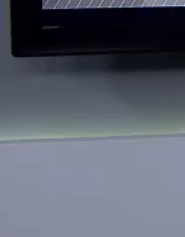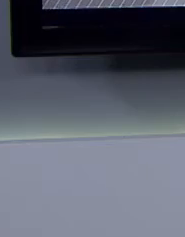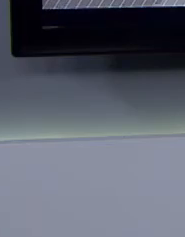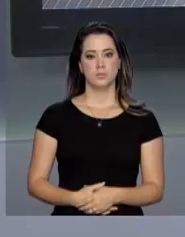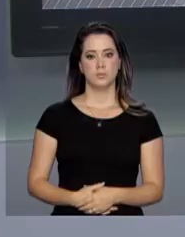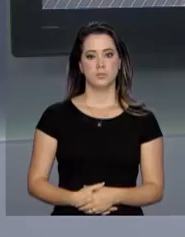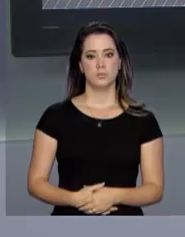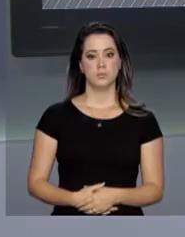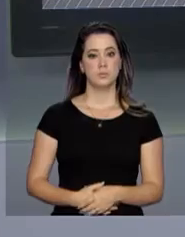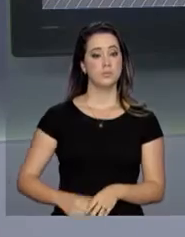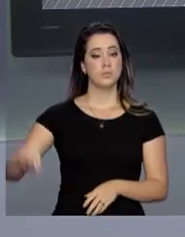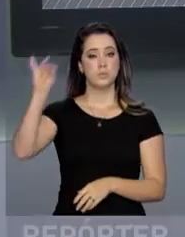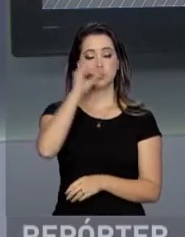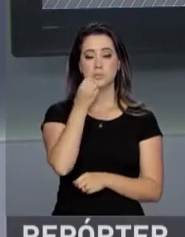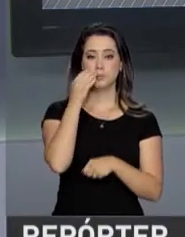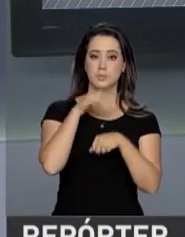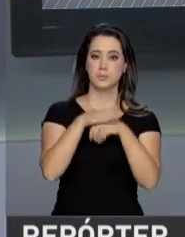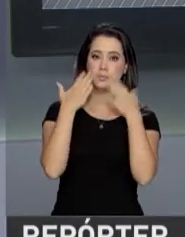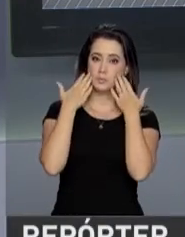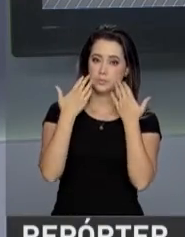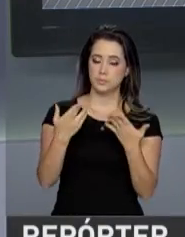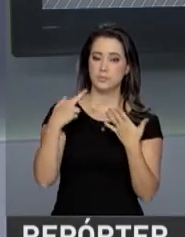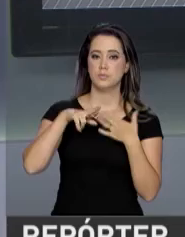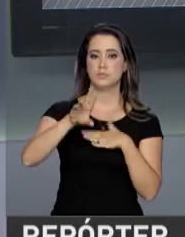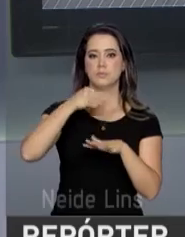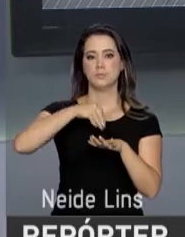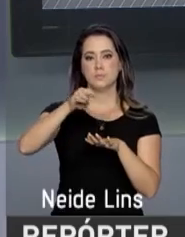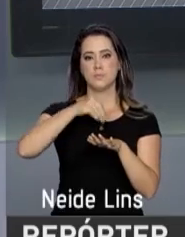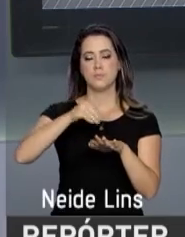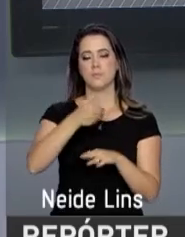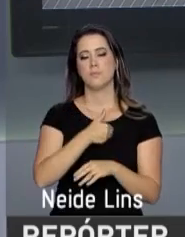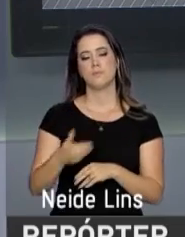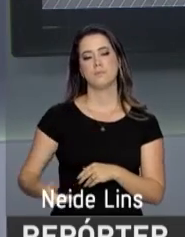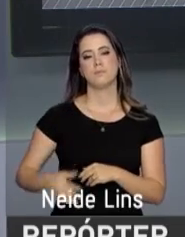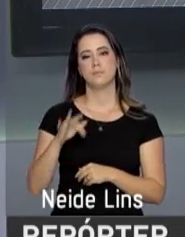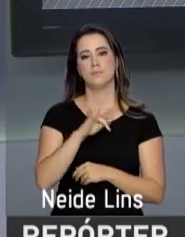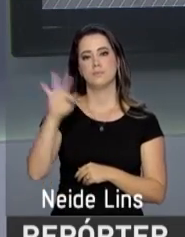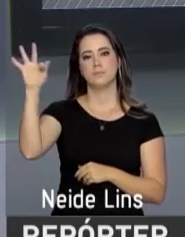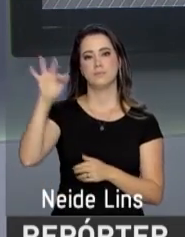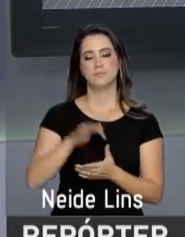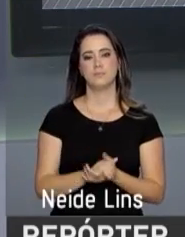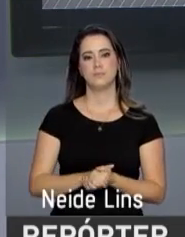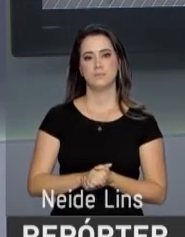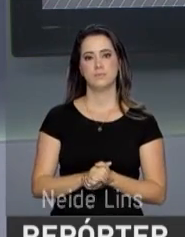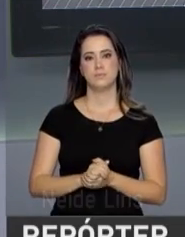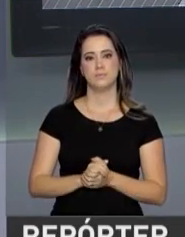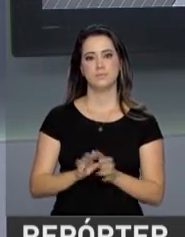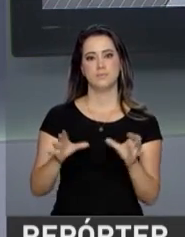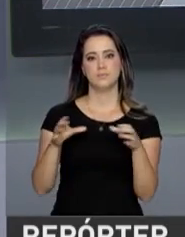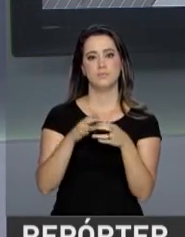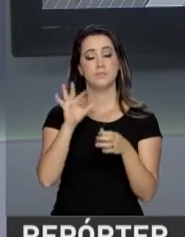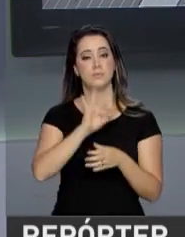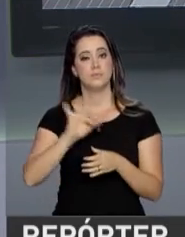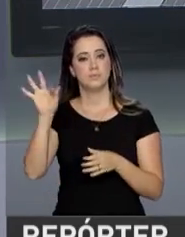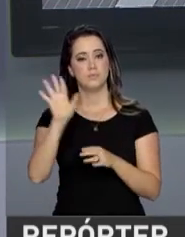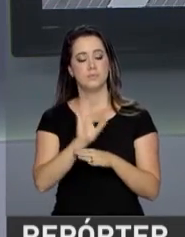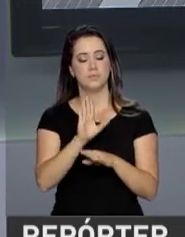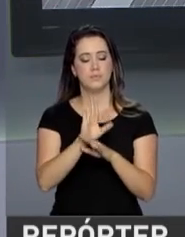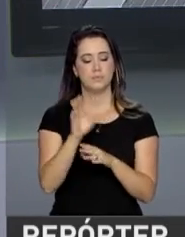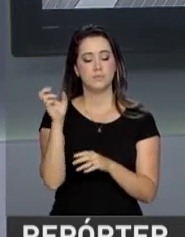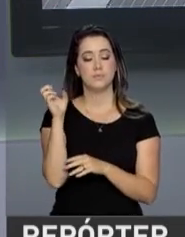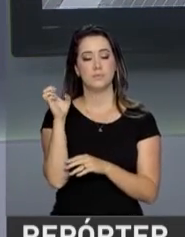olá boa noite no ar repórter e br com as notícias do governo federal o comitê federal de assistência